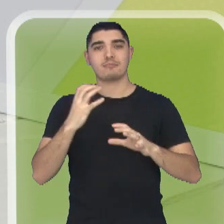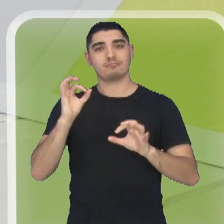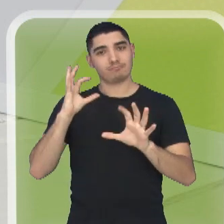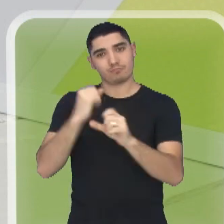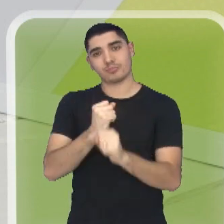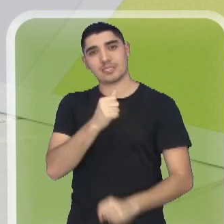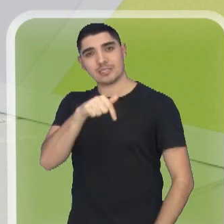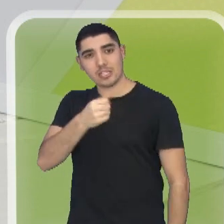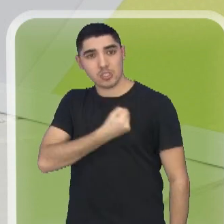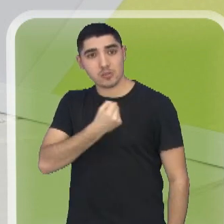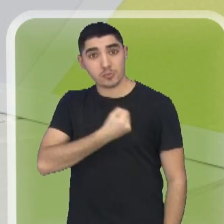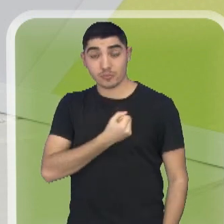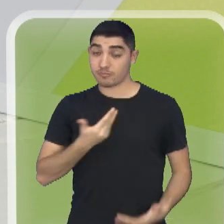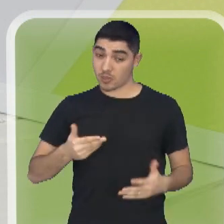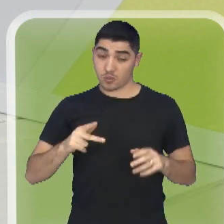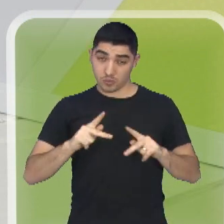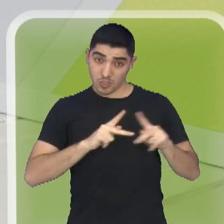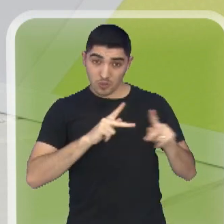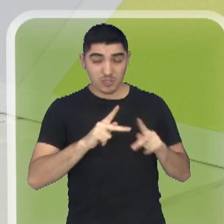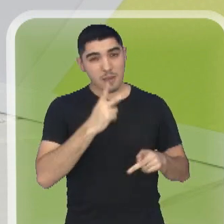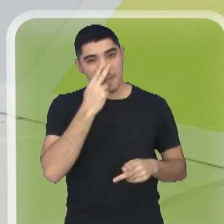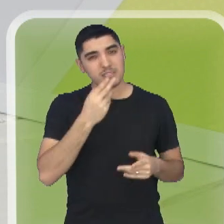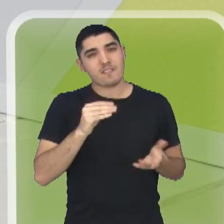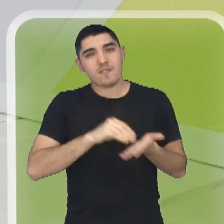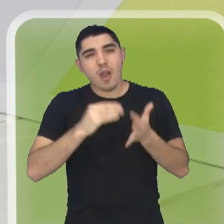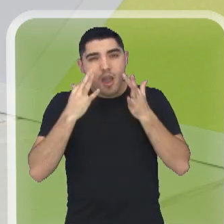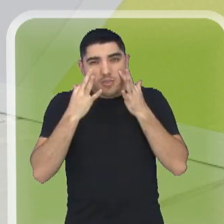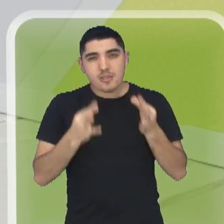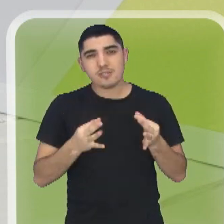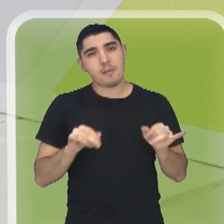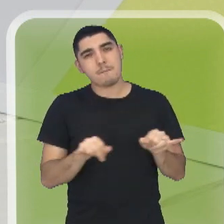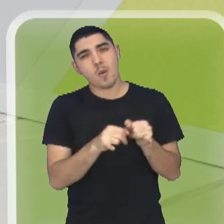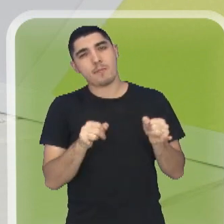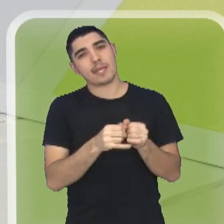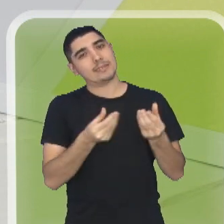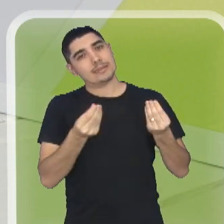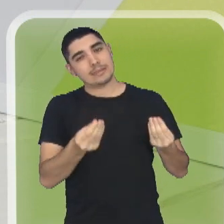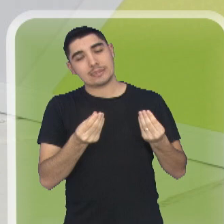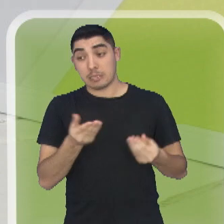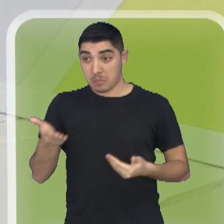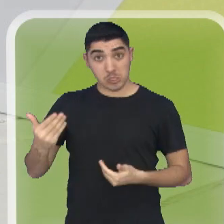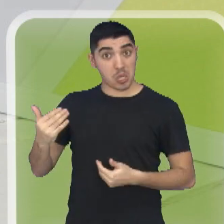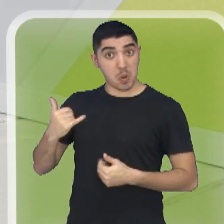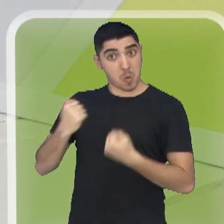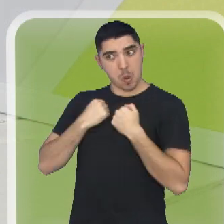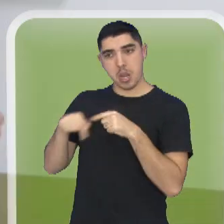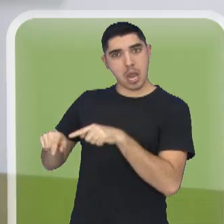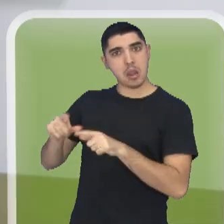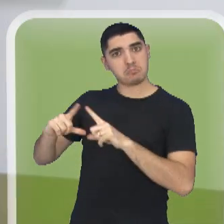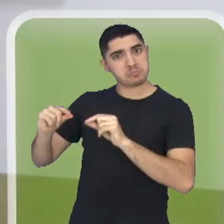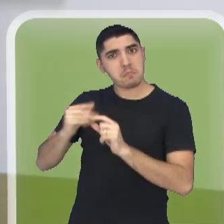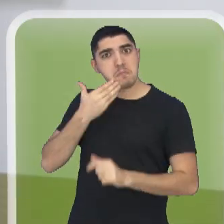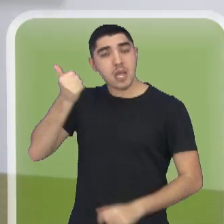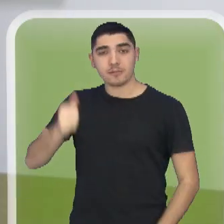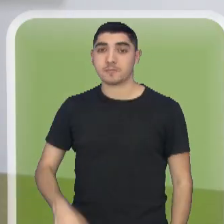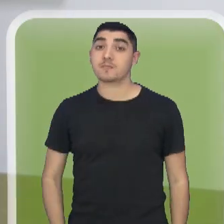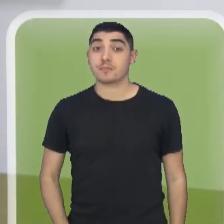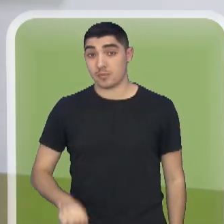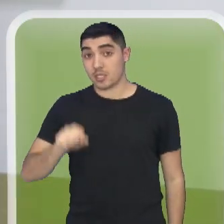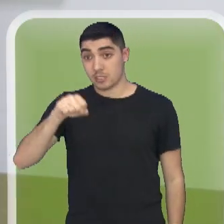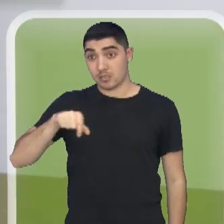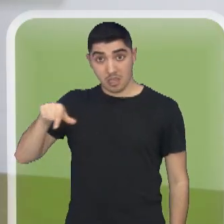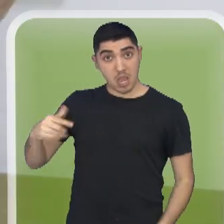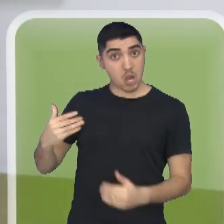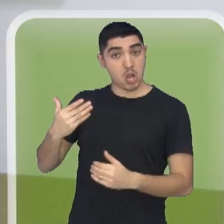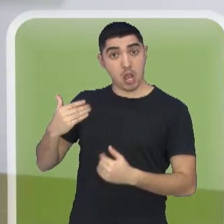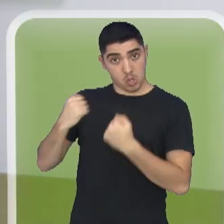Deu bobeira o São José e também um pouco de azar pela bela atuação da goleira Susan, né? A goleira Susan que foi eleita a melhor em quadra.